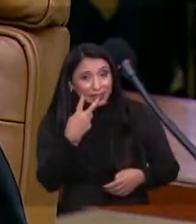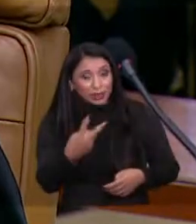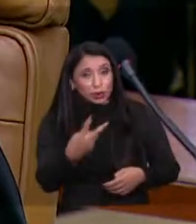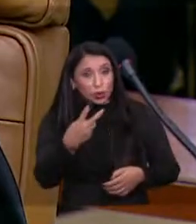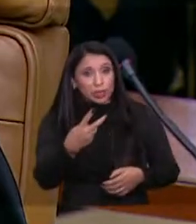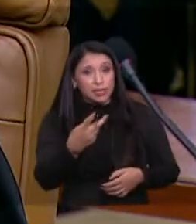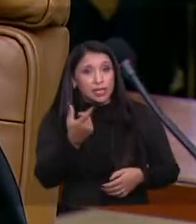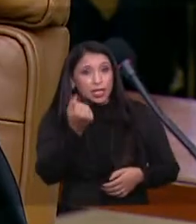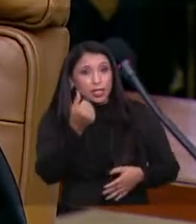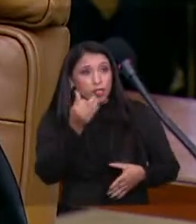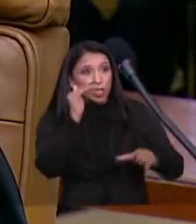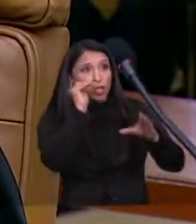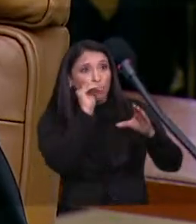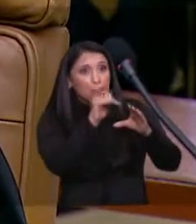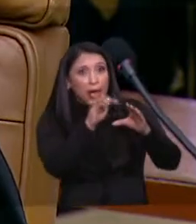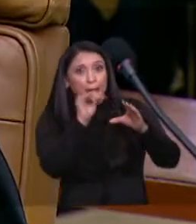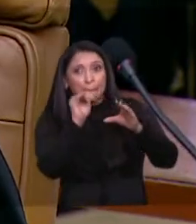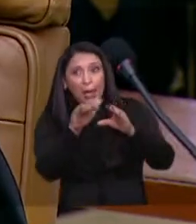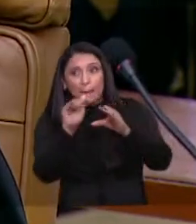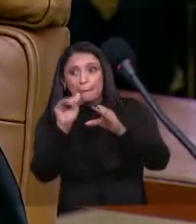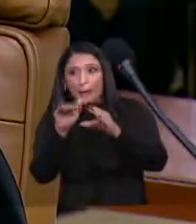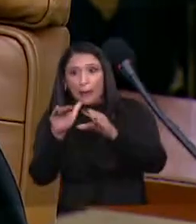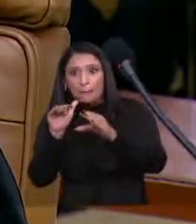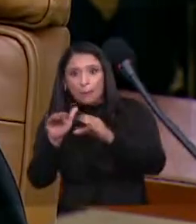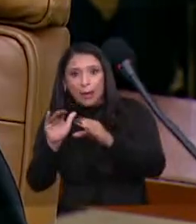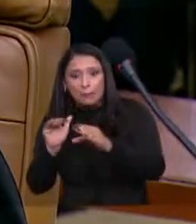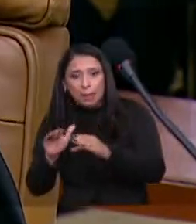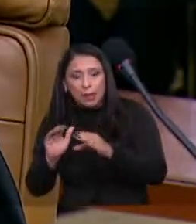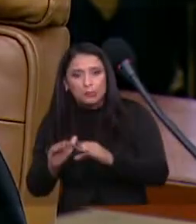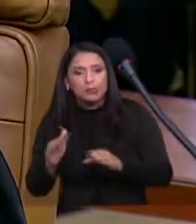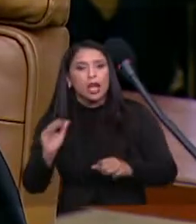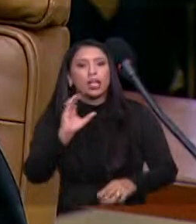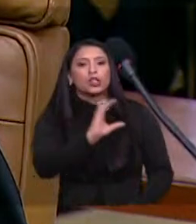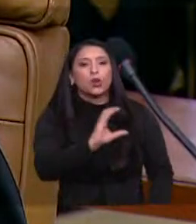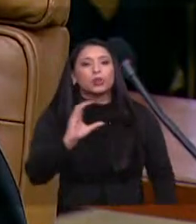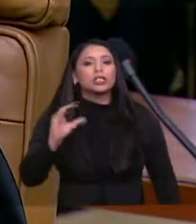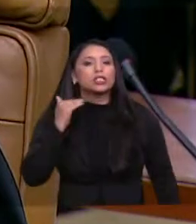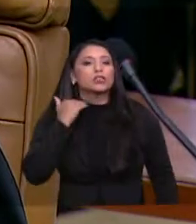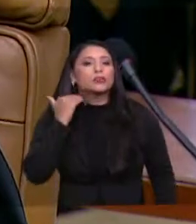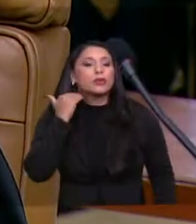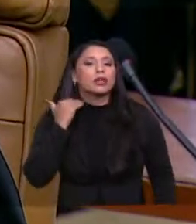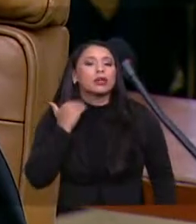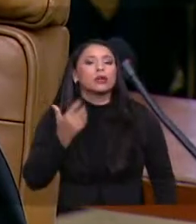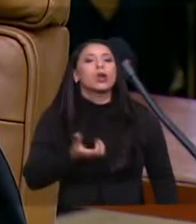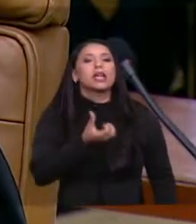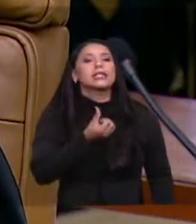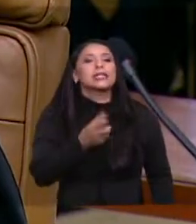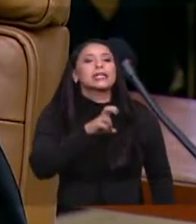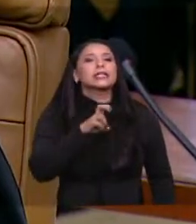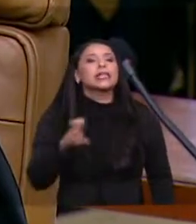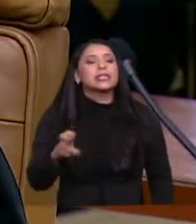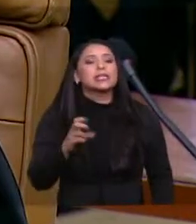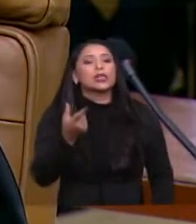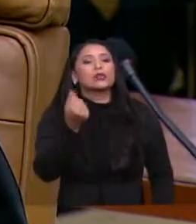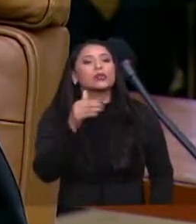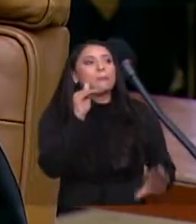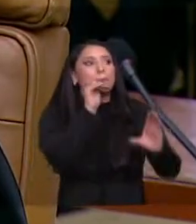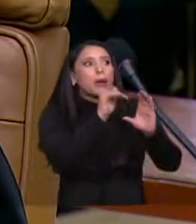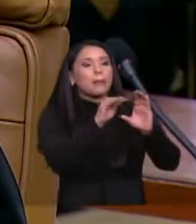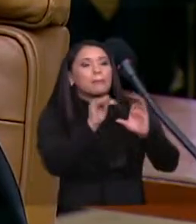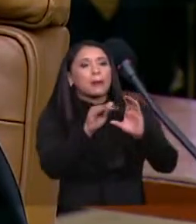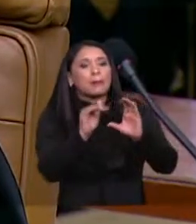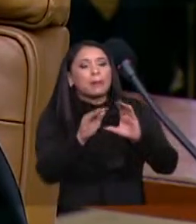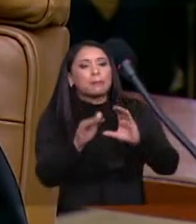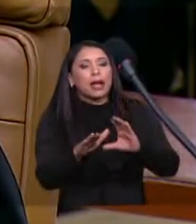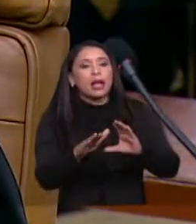depósitos fracionados em conta quantas correntes próprias e 65 depósitos em contas